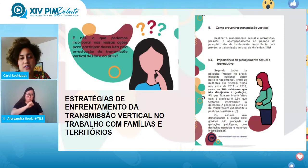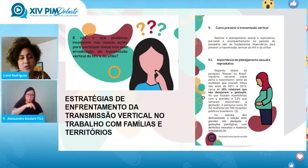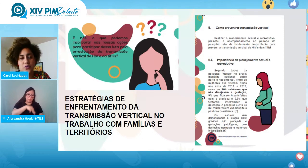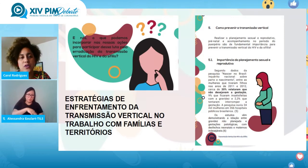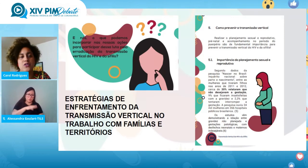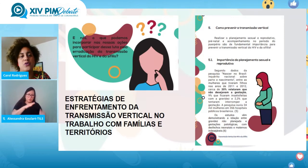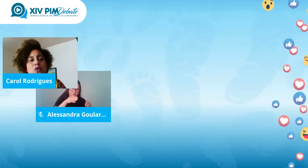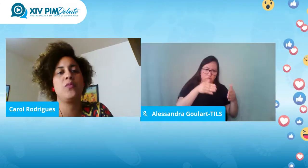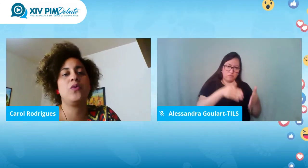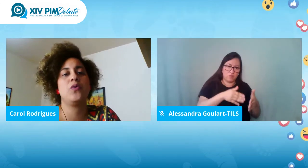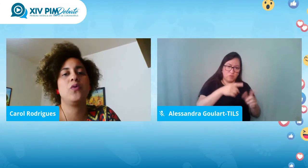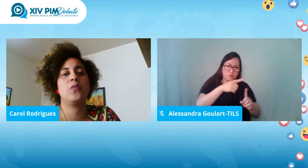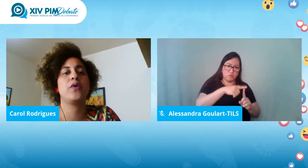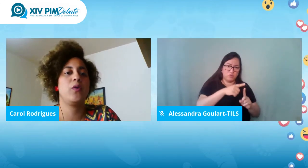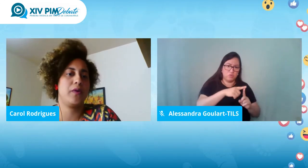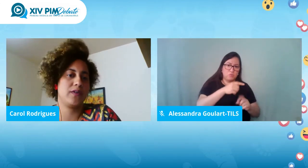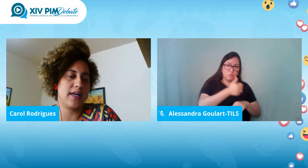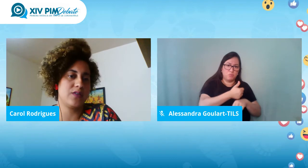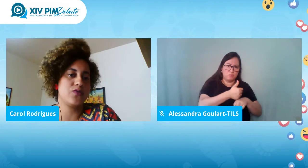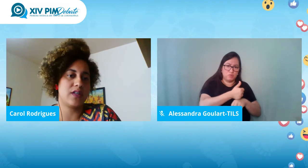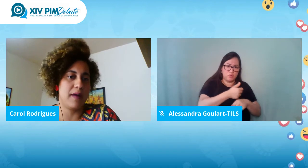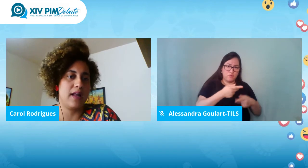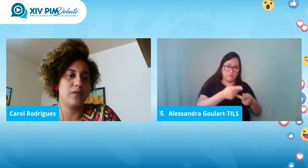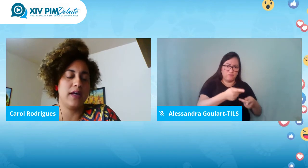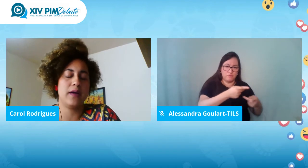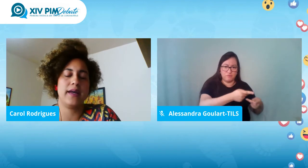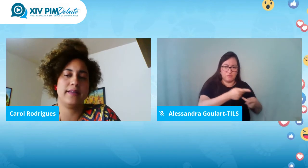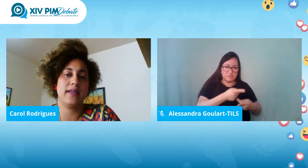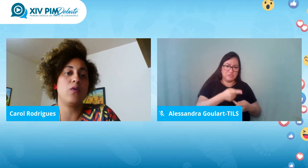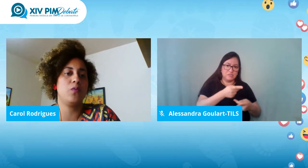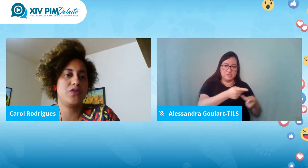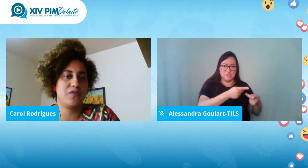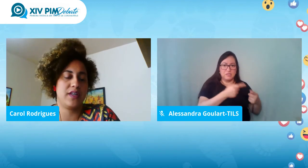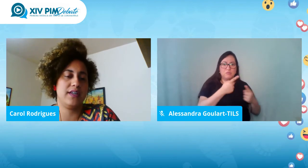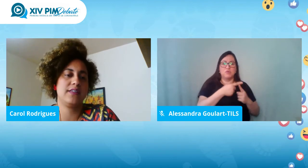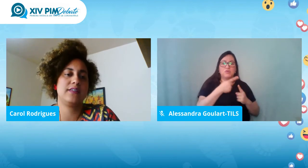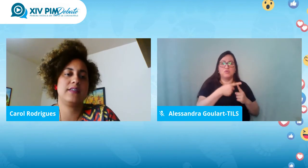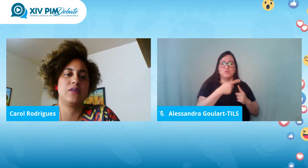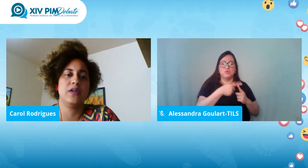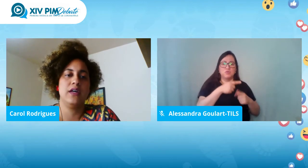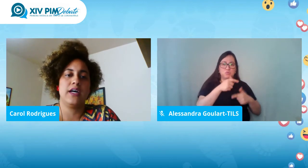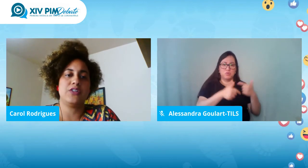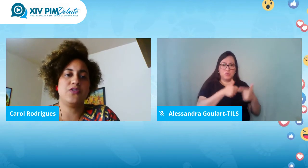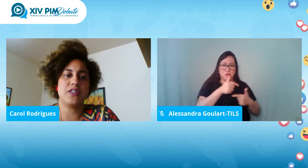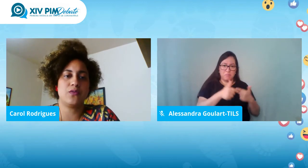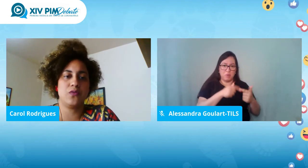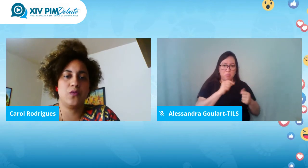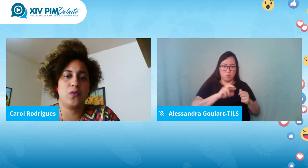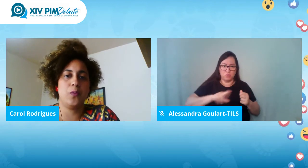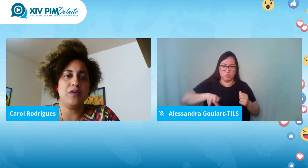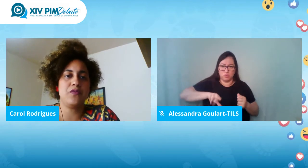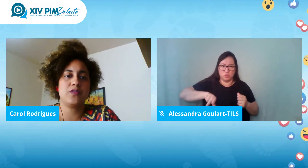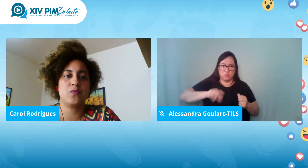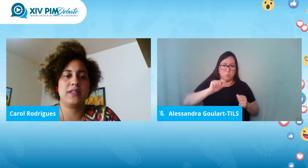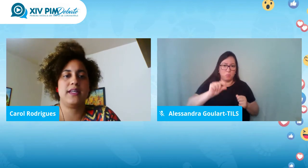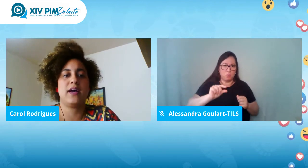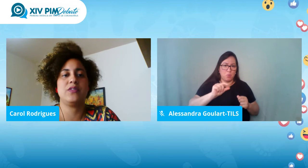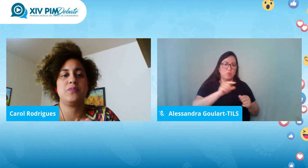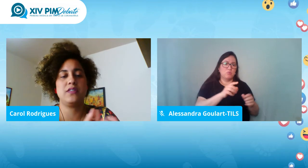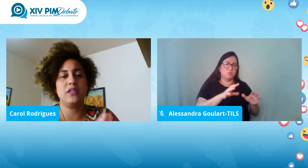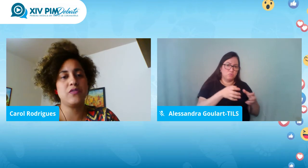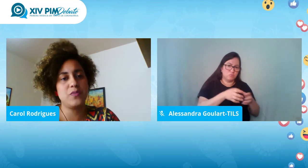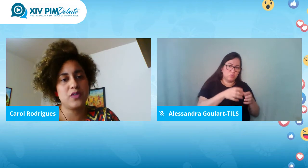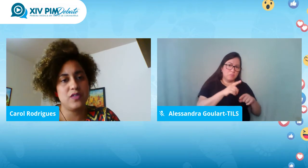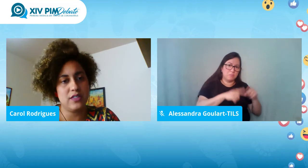seus visitadores, porque o processo de trabalho, né, tem algumas diferenças. Então, o PIN fez um